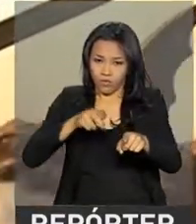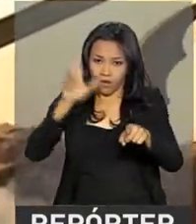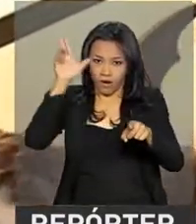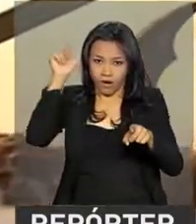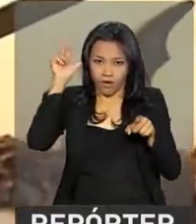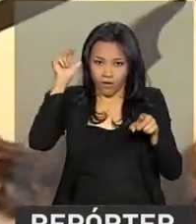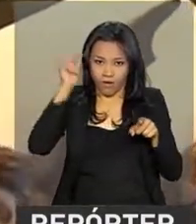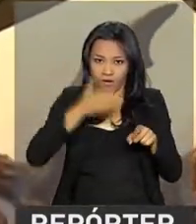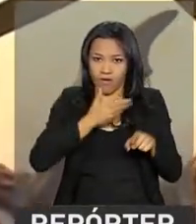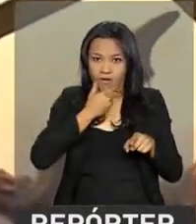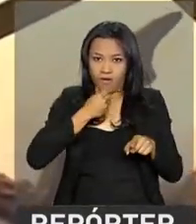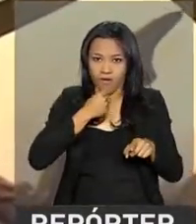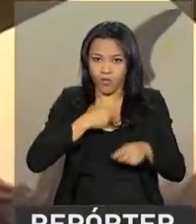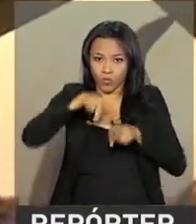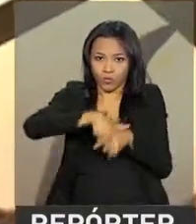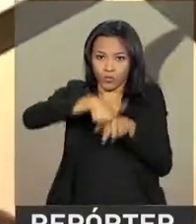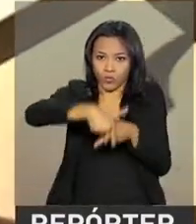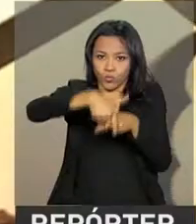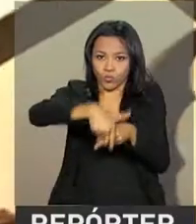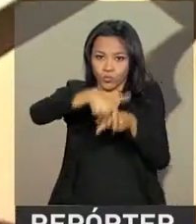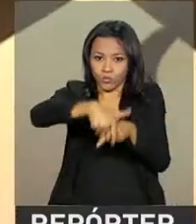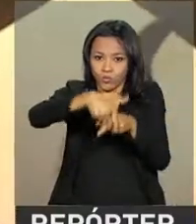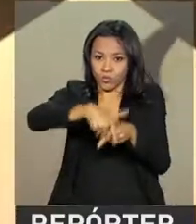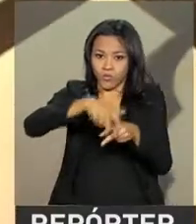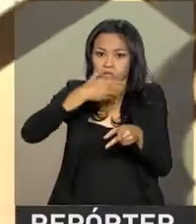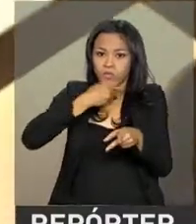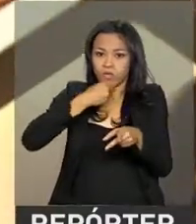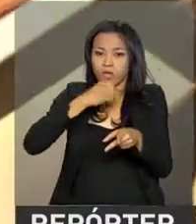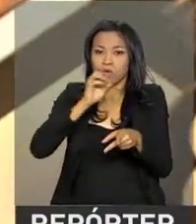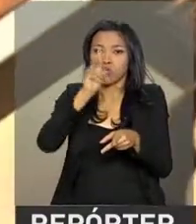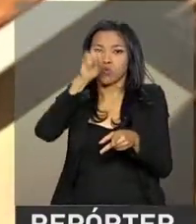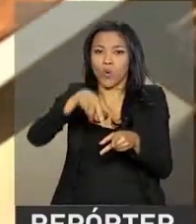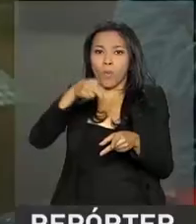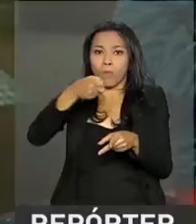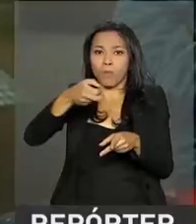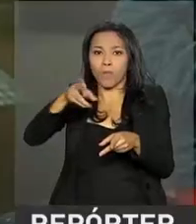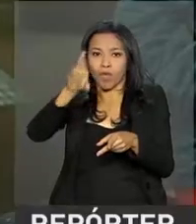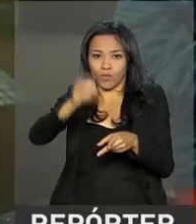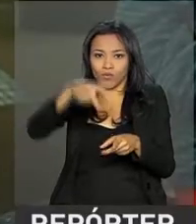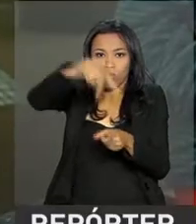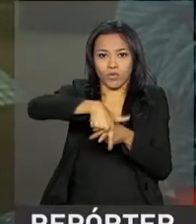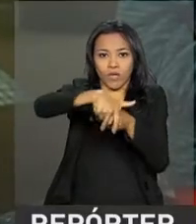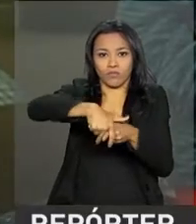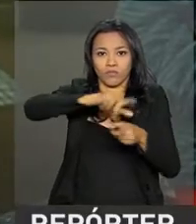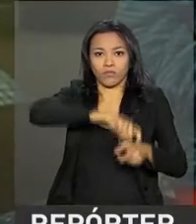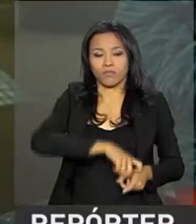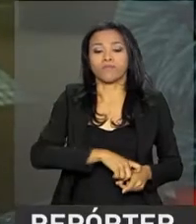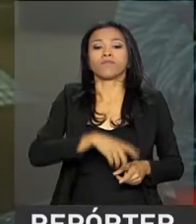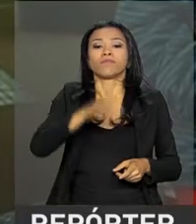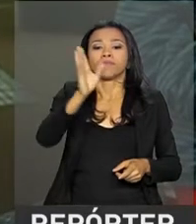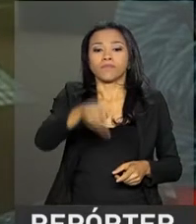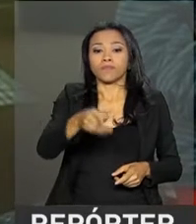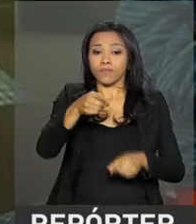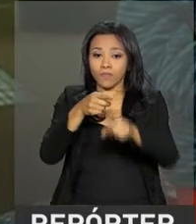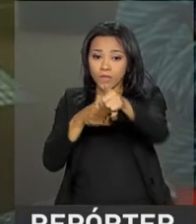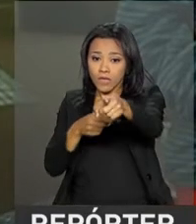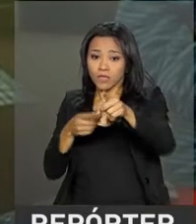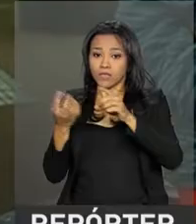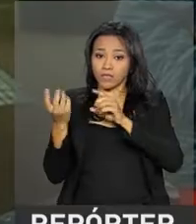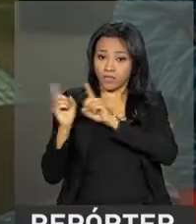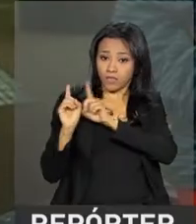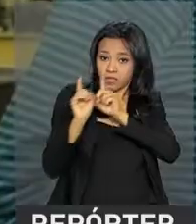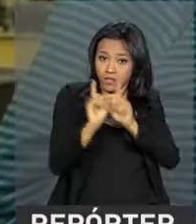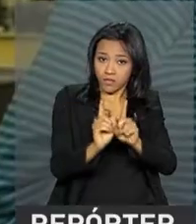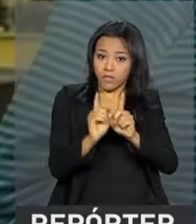da guarda imperial e também o Dom Pedro montado no cavalo. O educador físico Vitor Nieri, que acompanhava um grupo